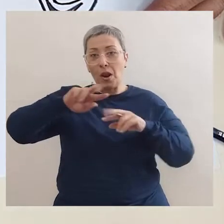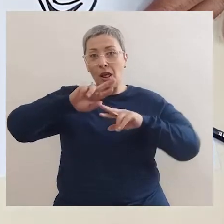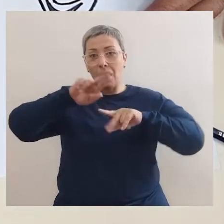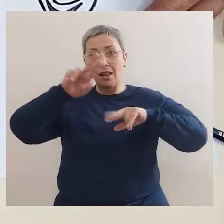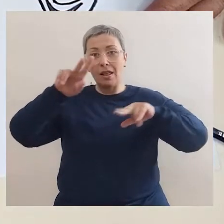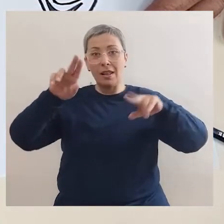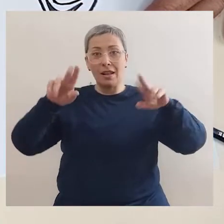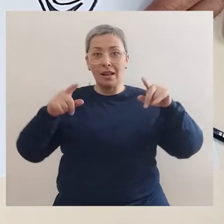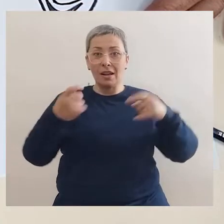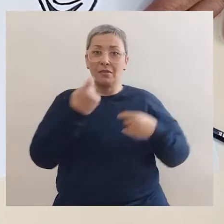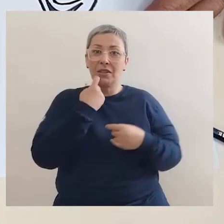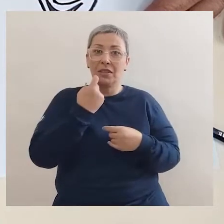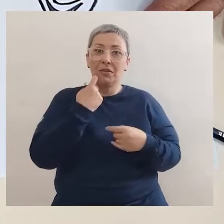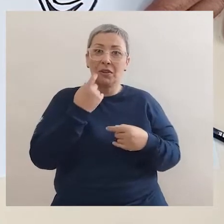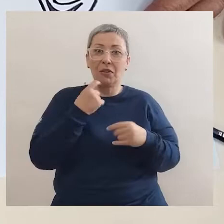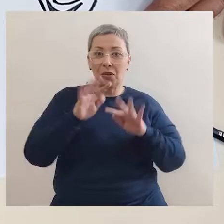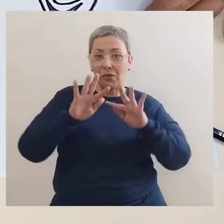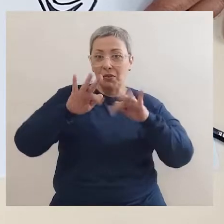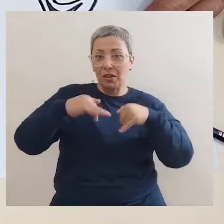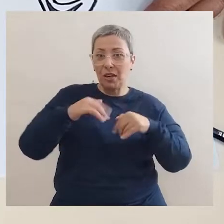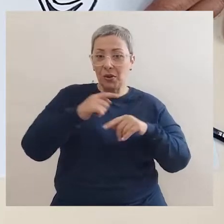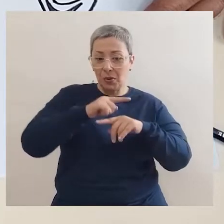grafismo, tá?